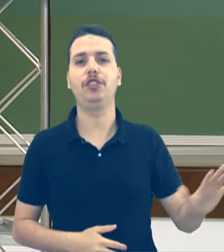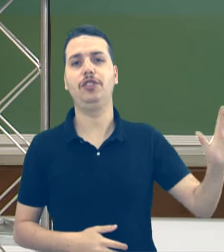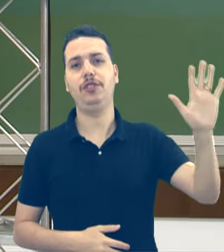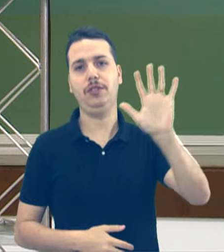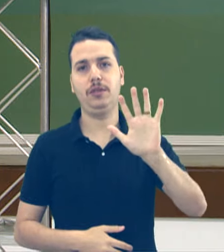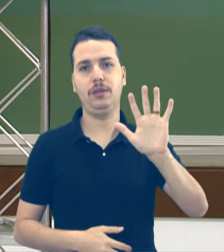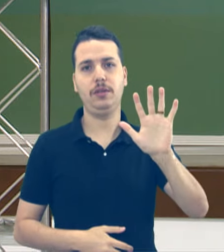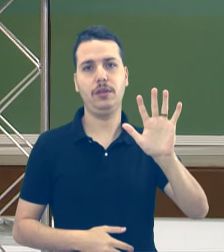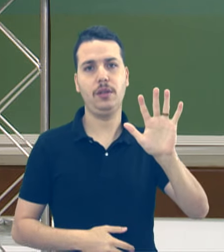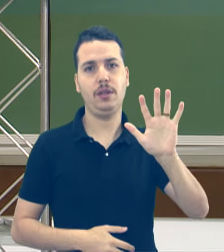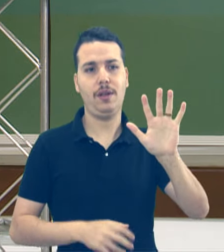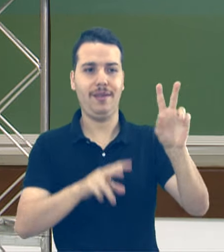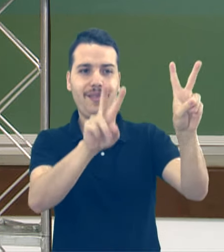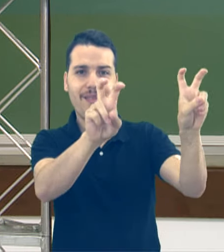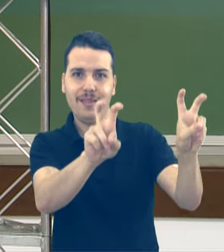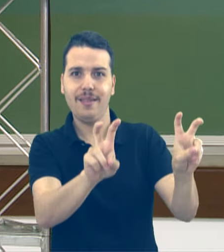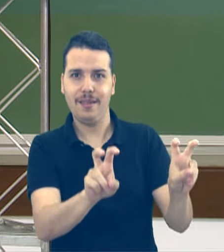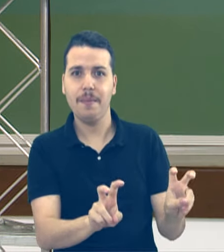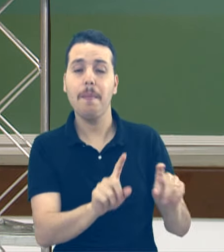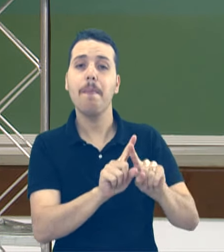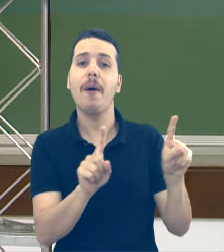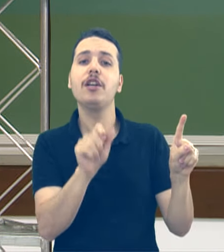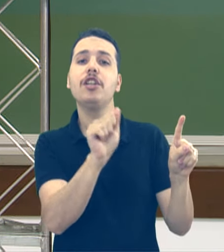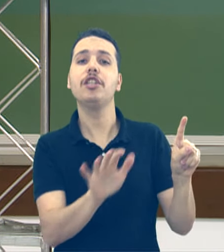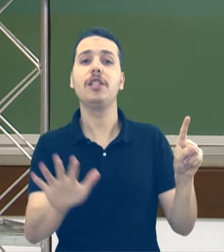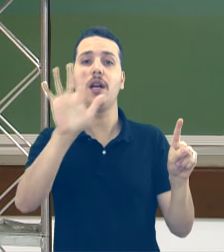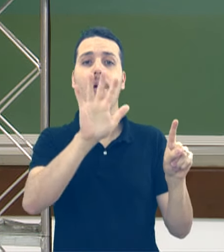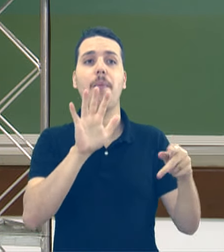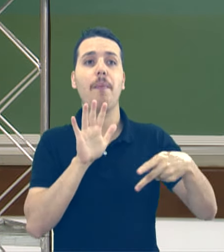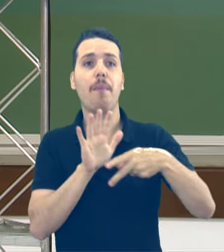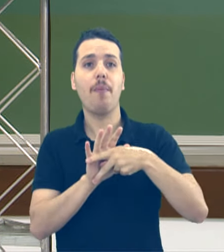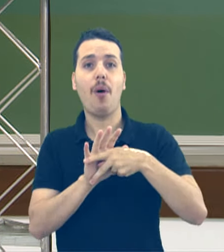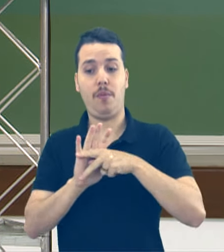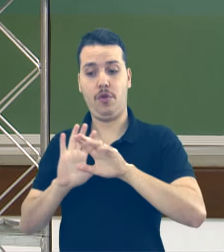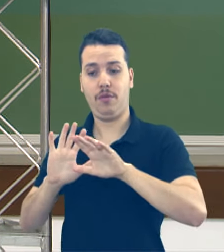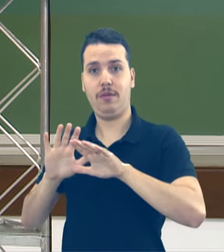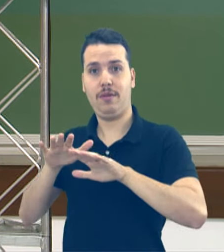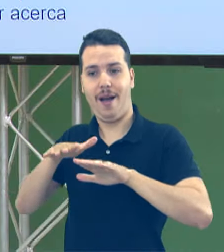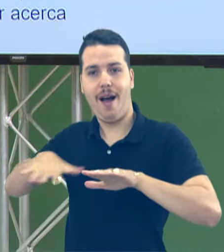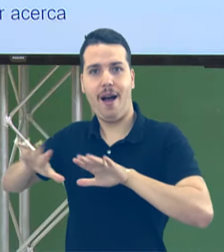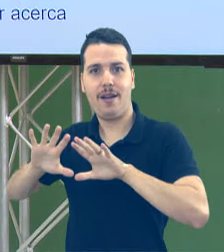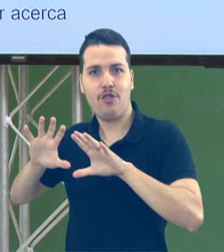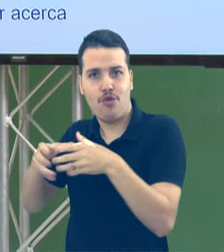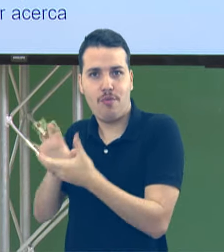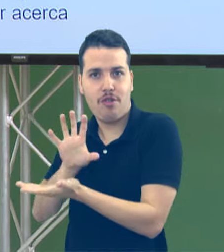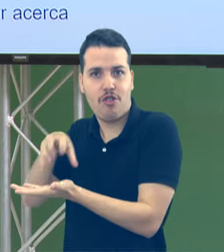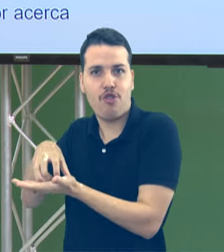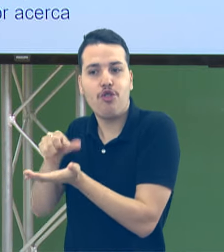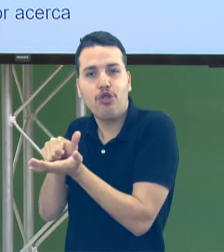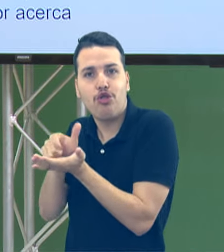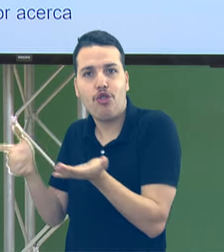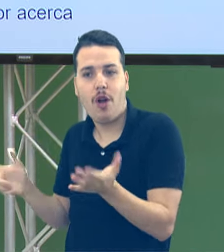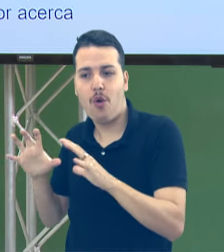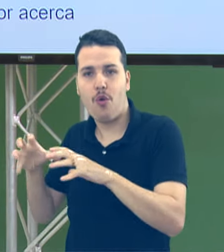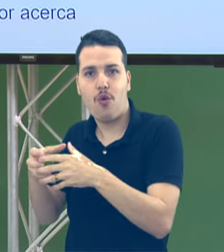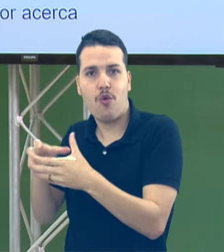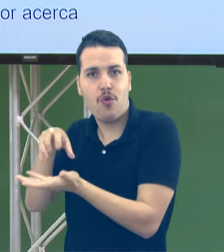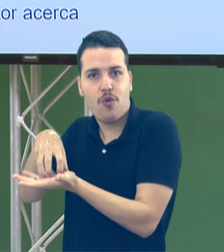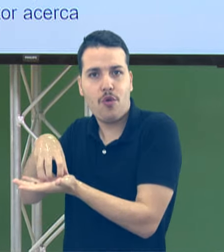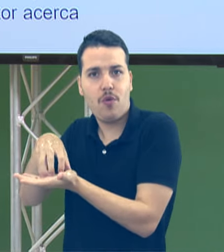geral de algumas publicações, mas é geral do jornal, da revista. Não tem